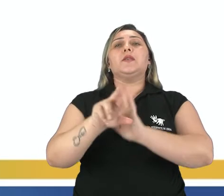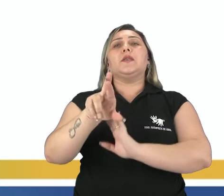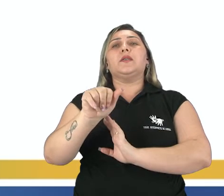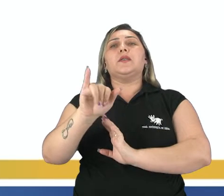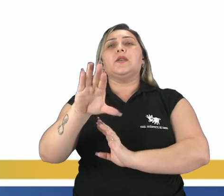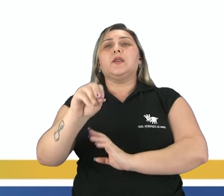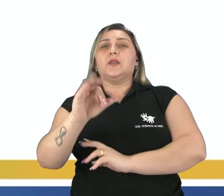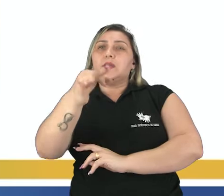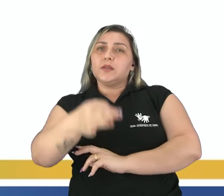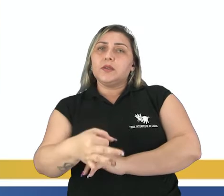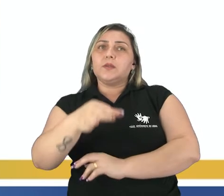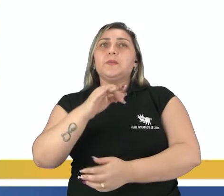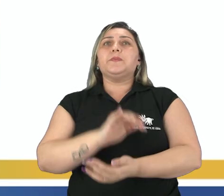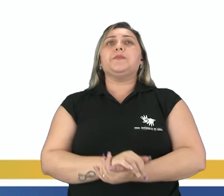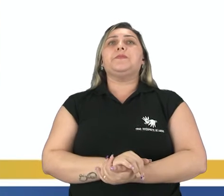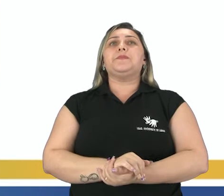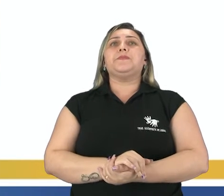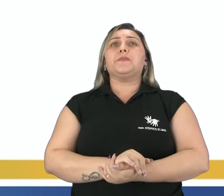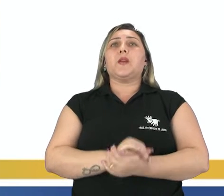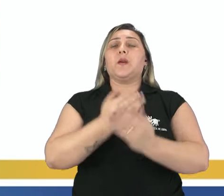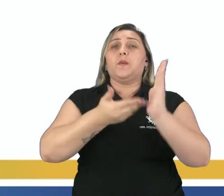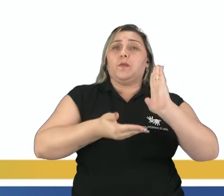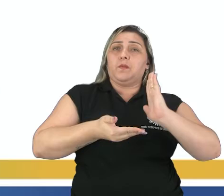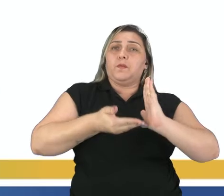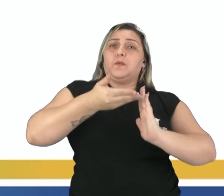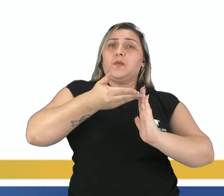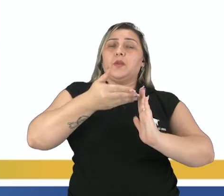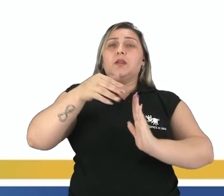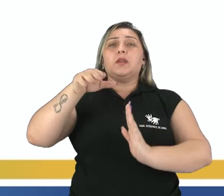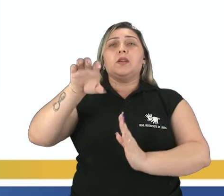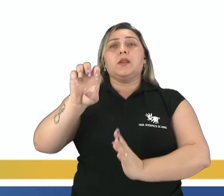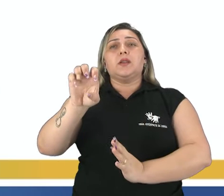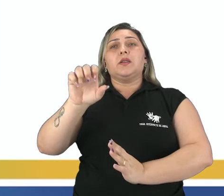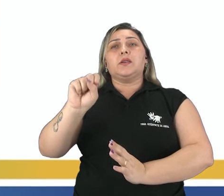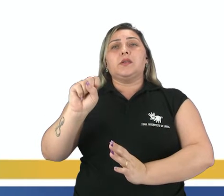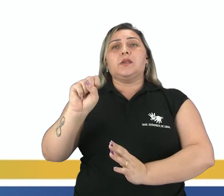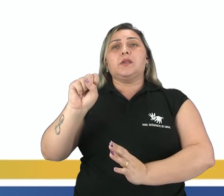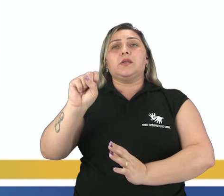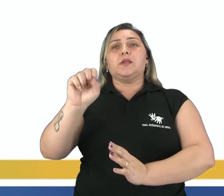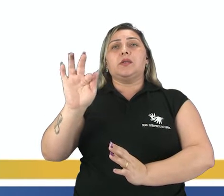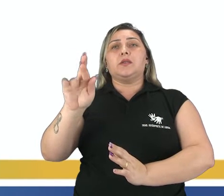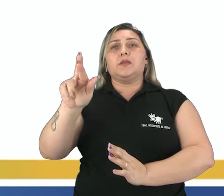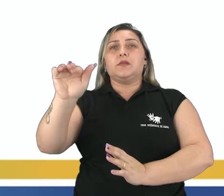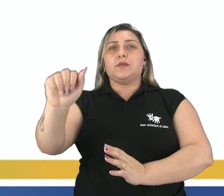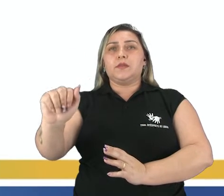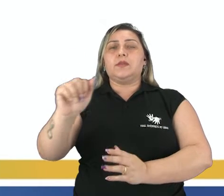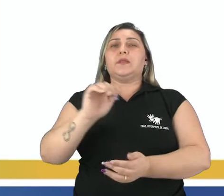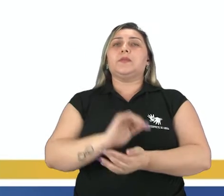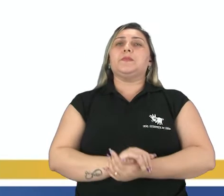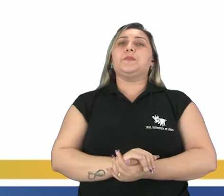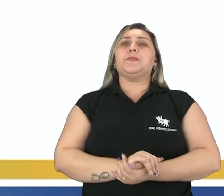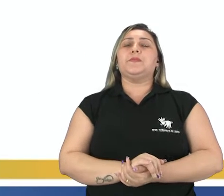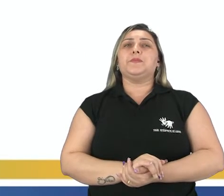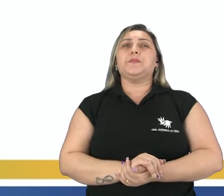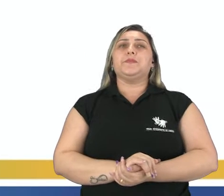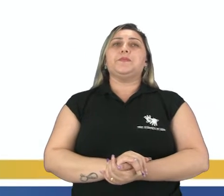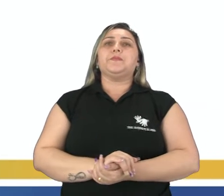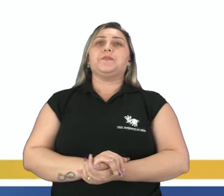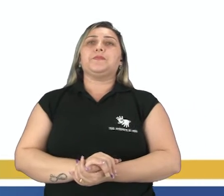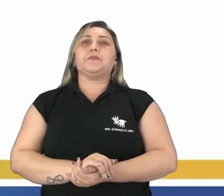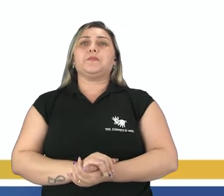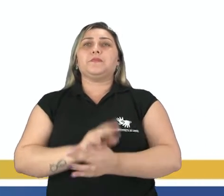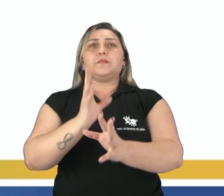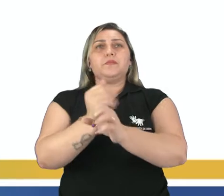raio, certo? Um outro fator importante é o volume da esfera. Então,